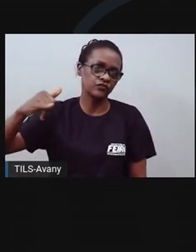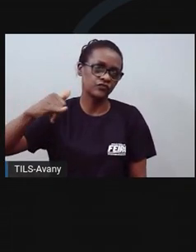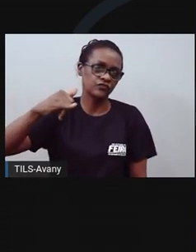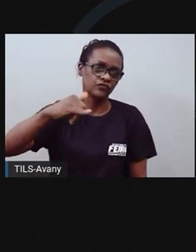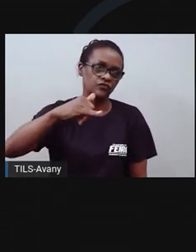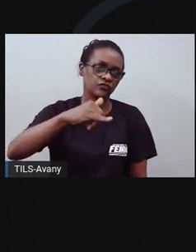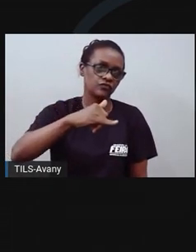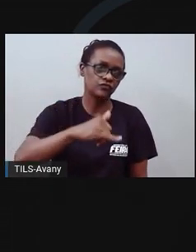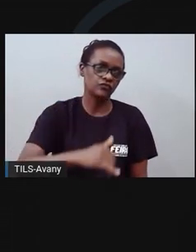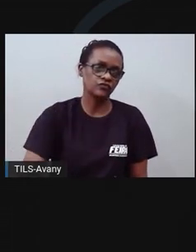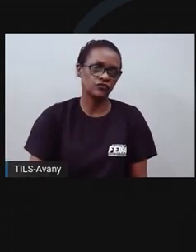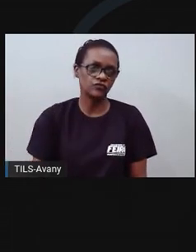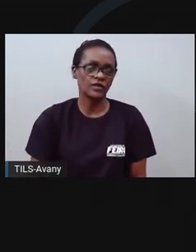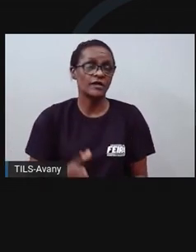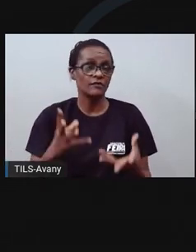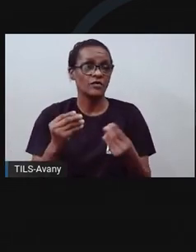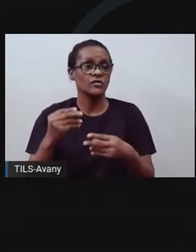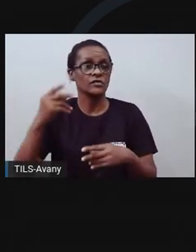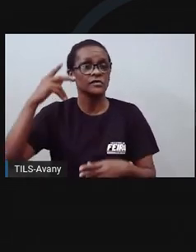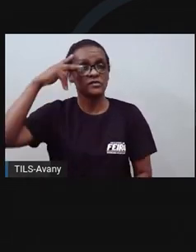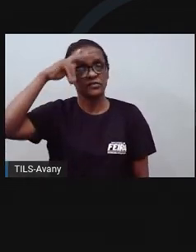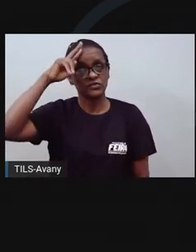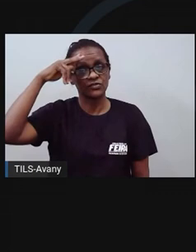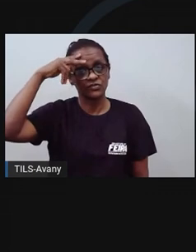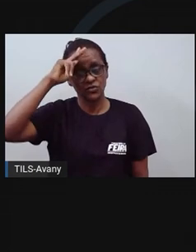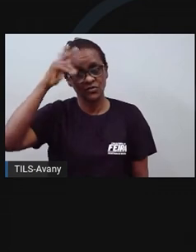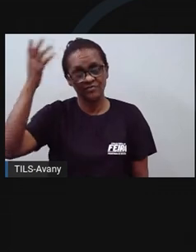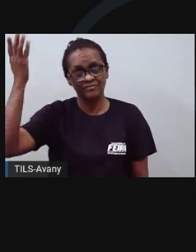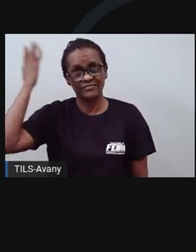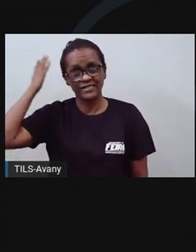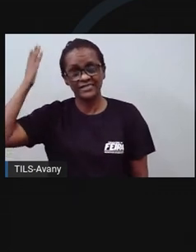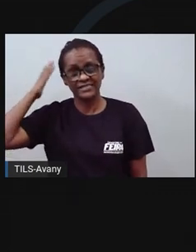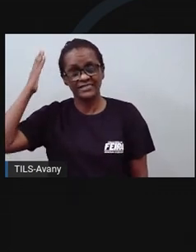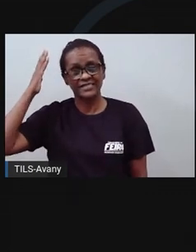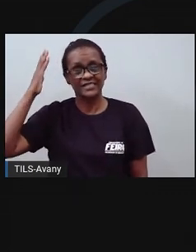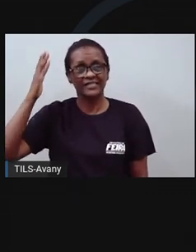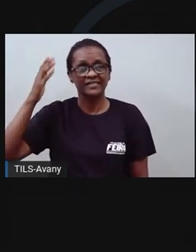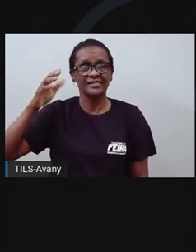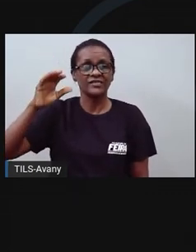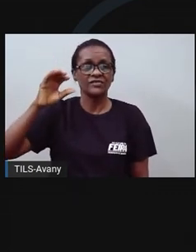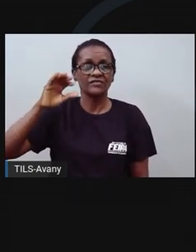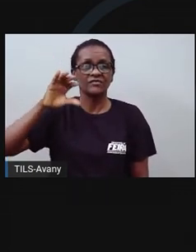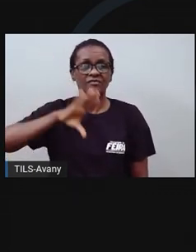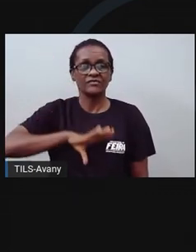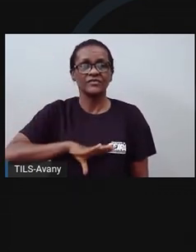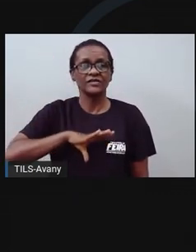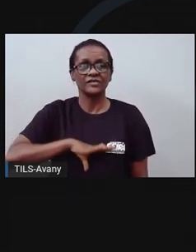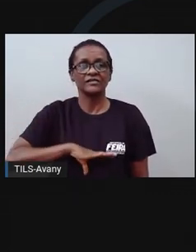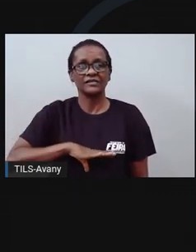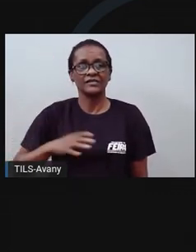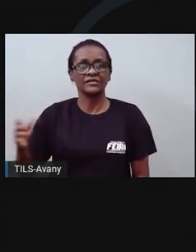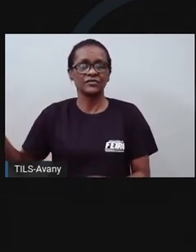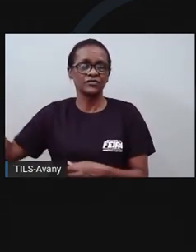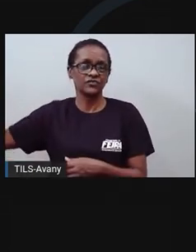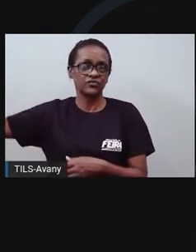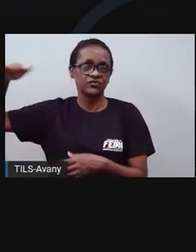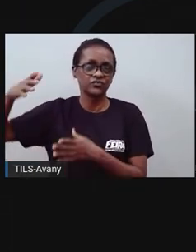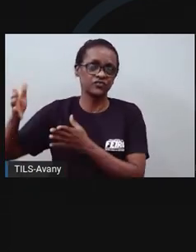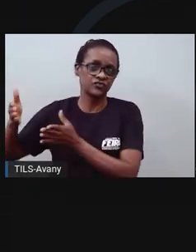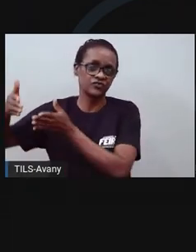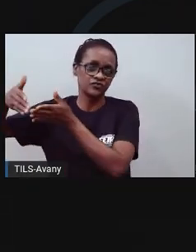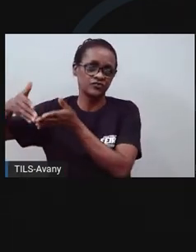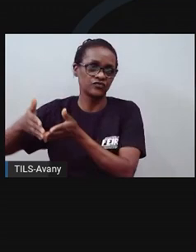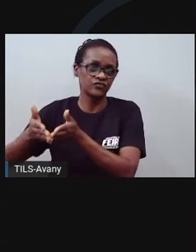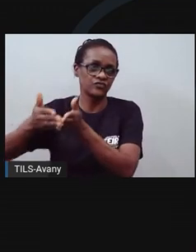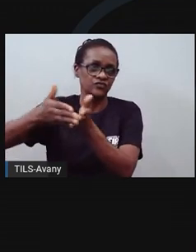O Mundo da História Na época da escravidão, eram trazidos em navios negreiros, mães com seus filhos e filhas.